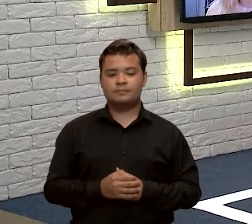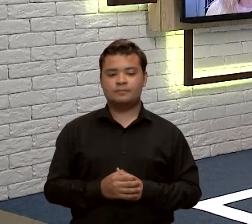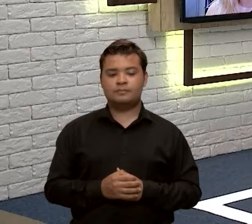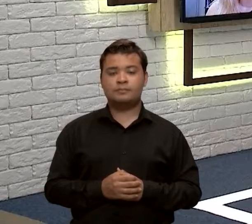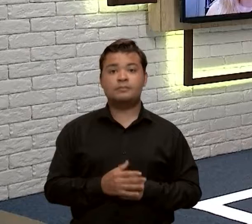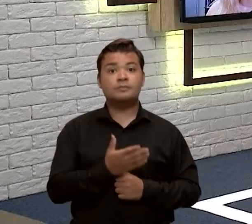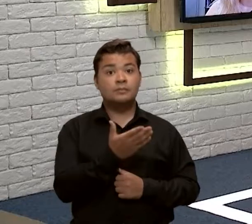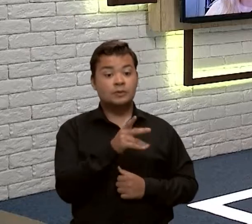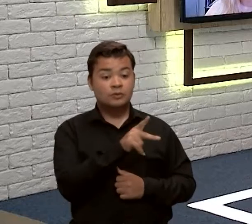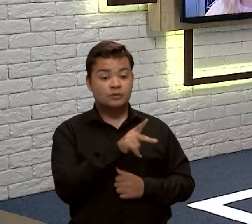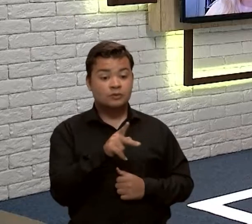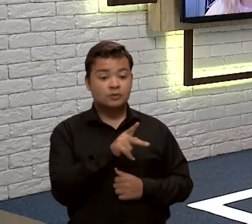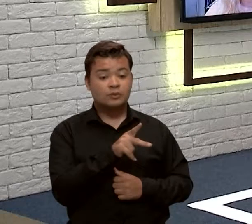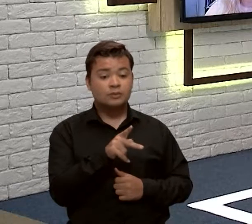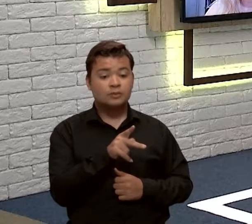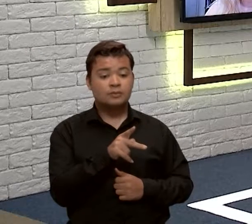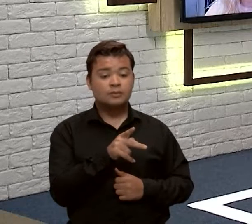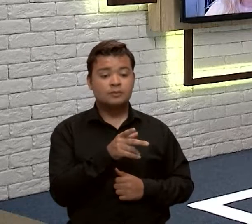Professor?